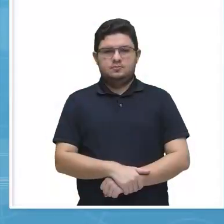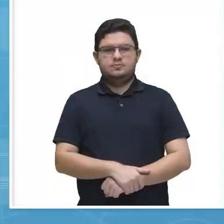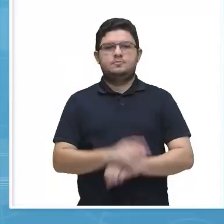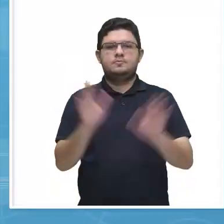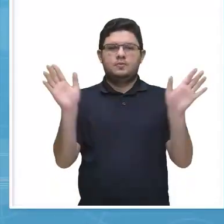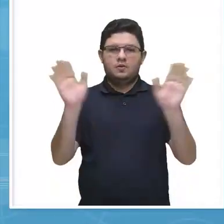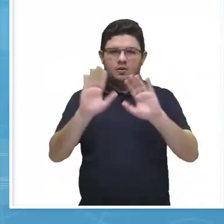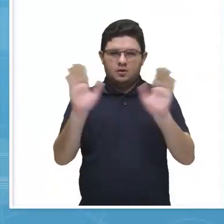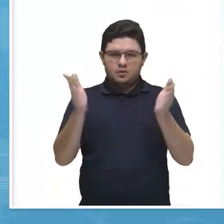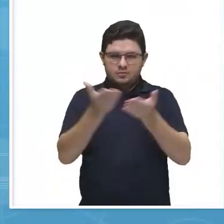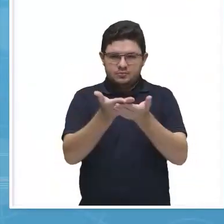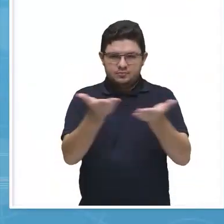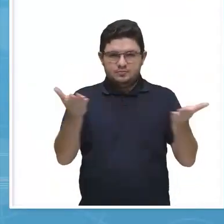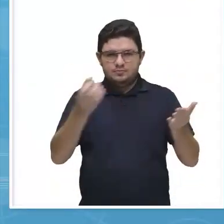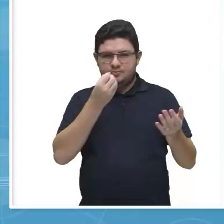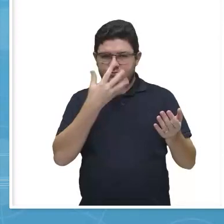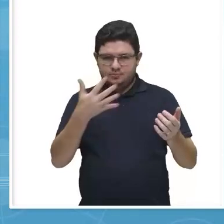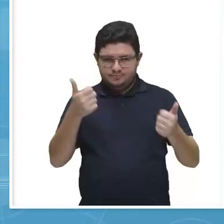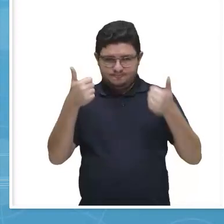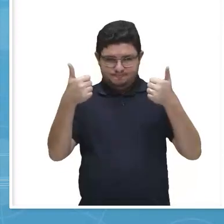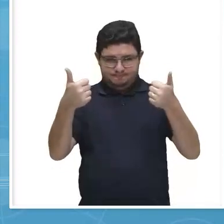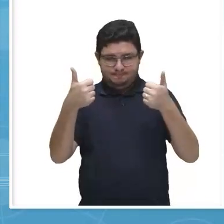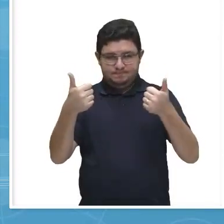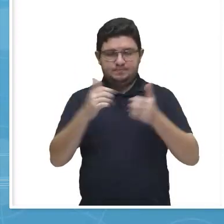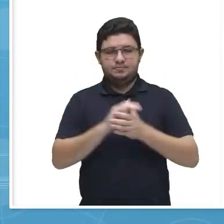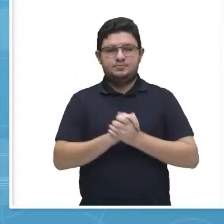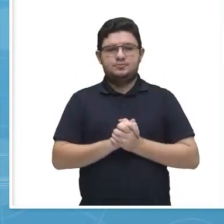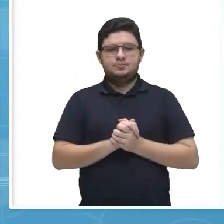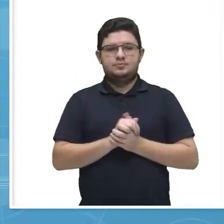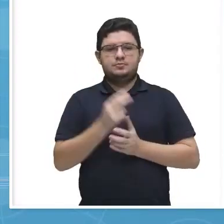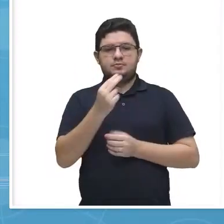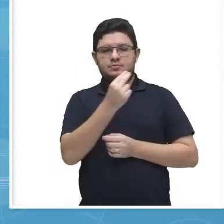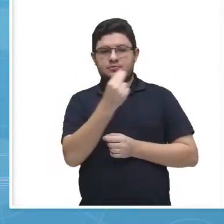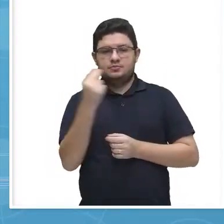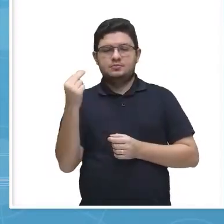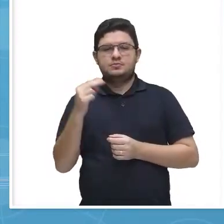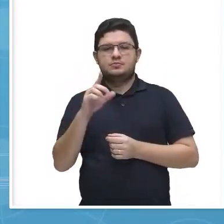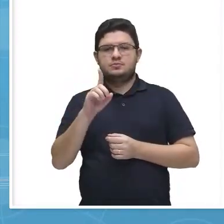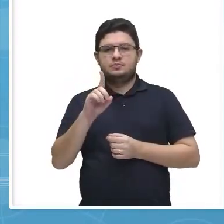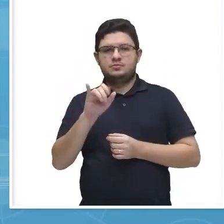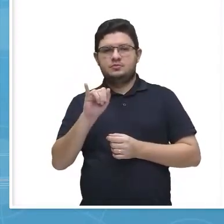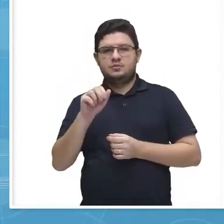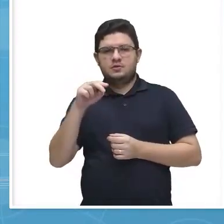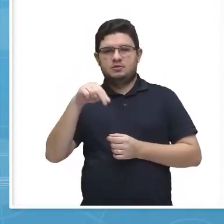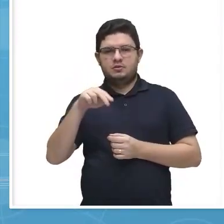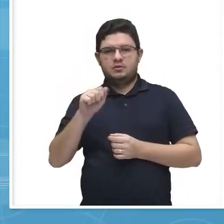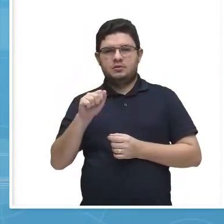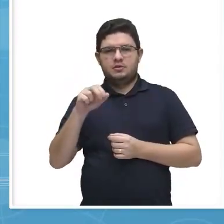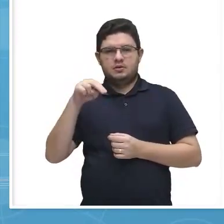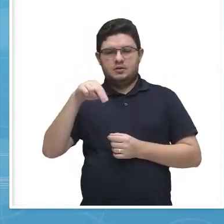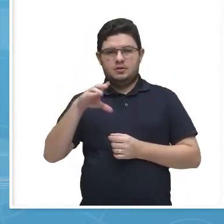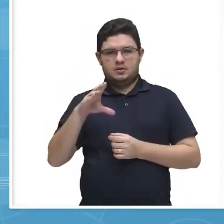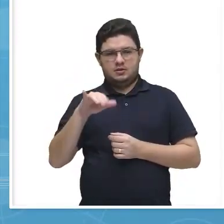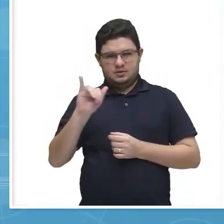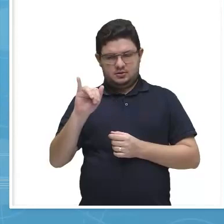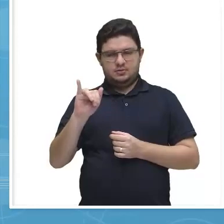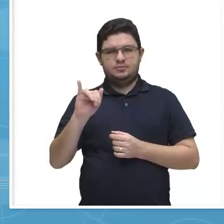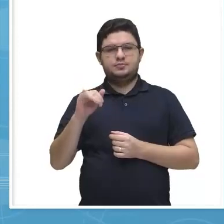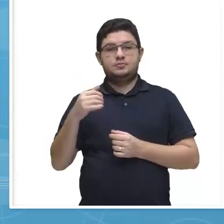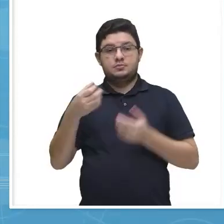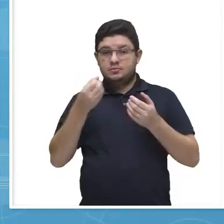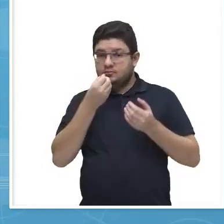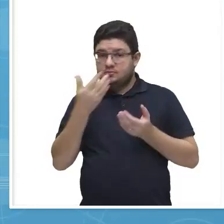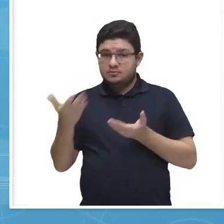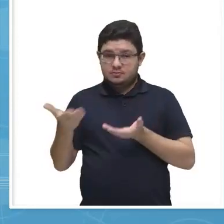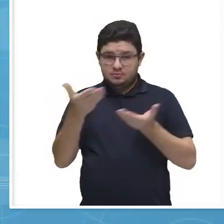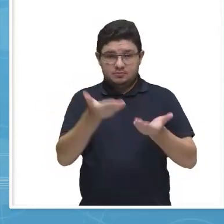Olá pessoal, tudo bem com vocês? Eu sou a professora Dinanci Silva e sejam bem-vindos à nossa aula de língua portuguesa